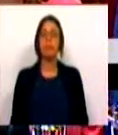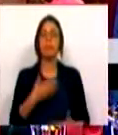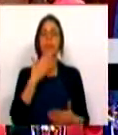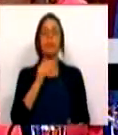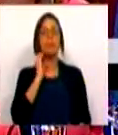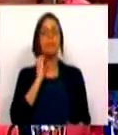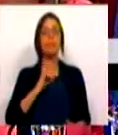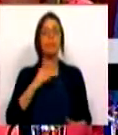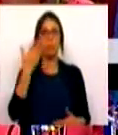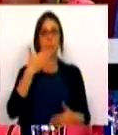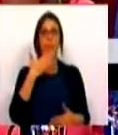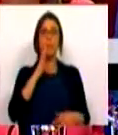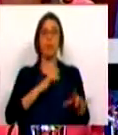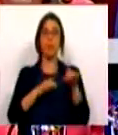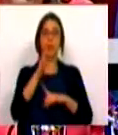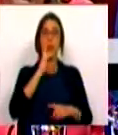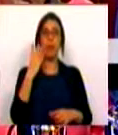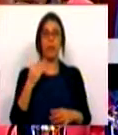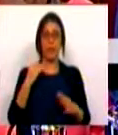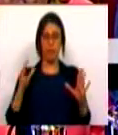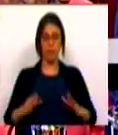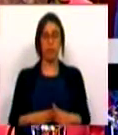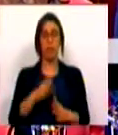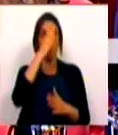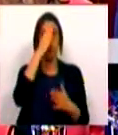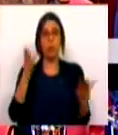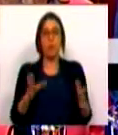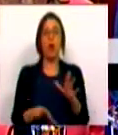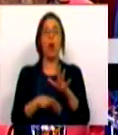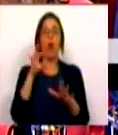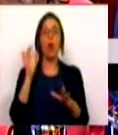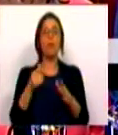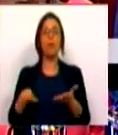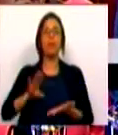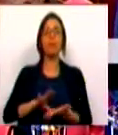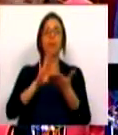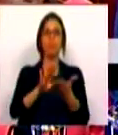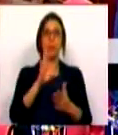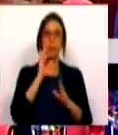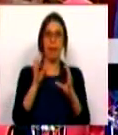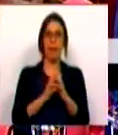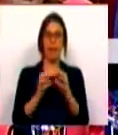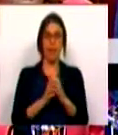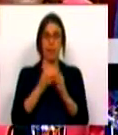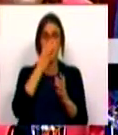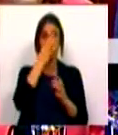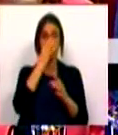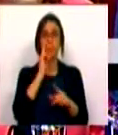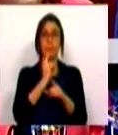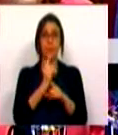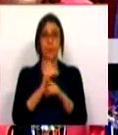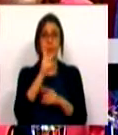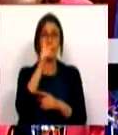Muito obrigado, Sr. Presidente. Muito obrigado, Sr. Deputado Catarina Martins. Como sabe, a opção de capitalizar a Caixa Geral de Depósitos e a